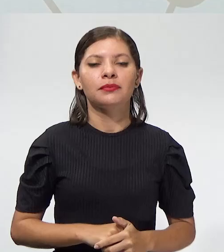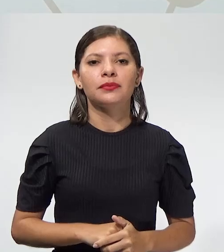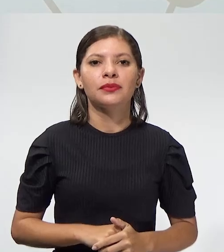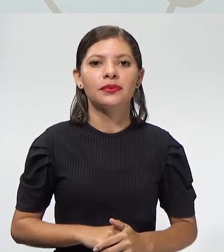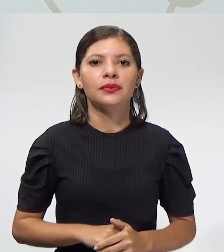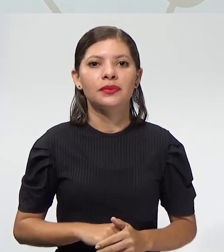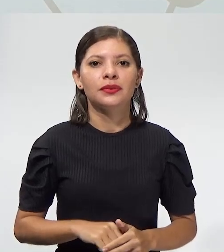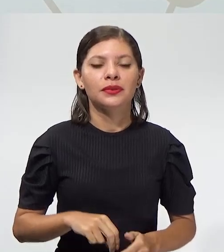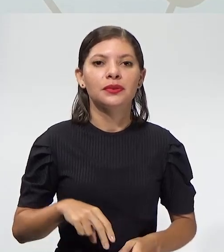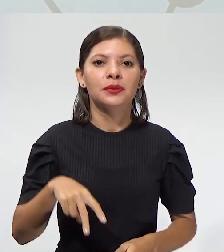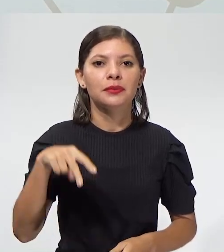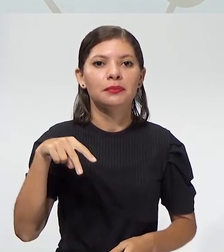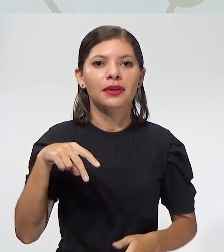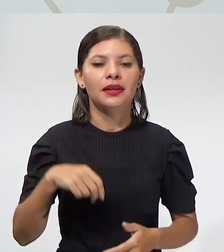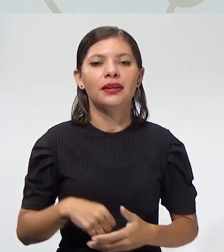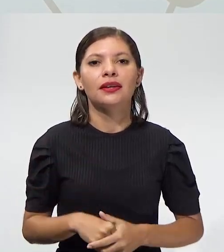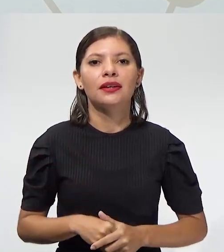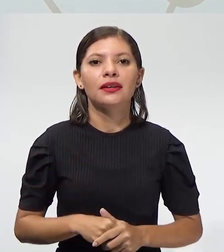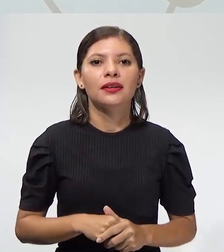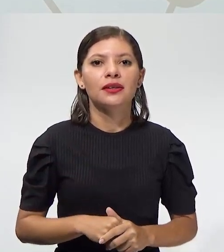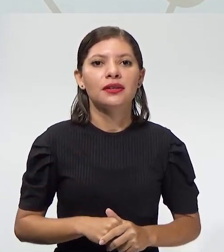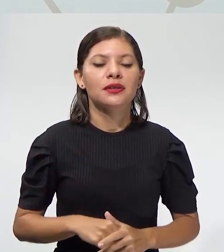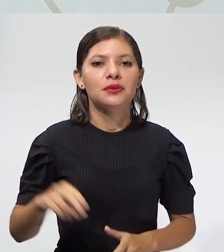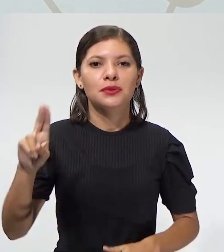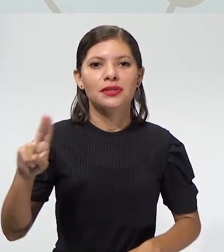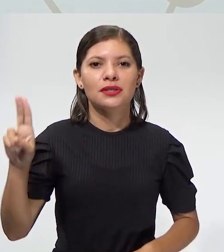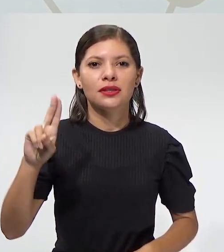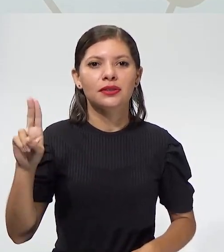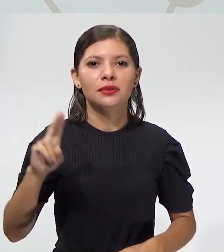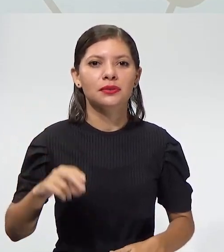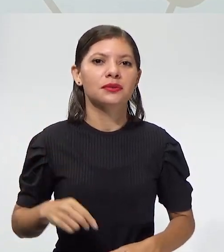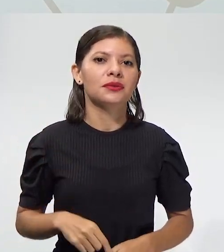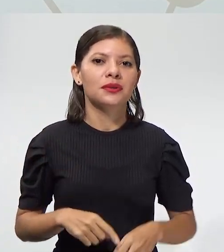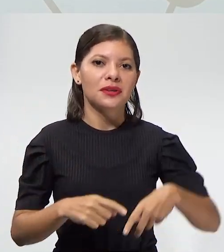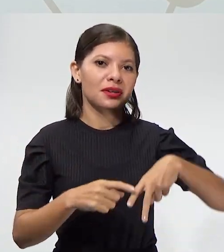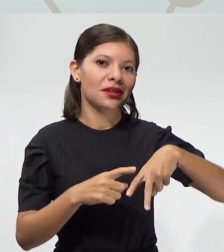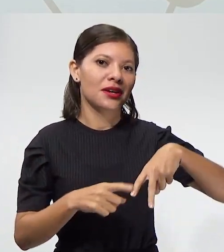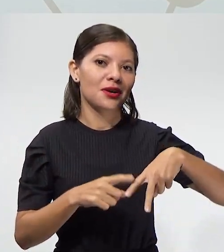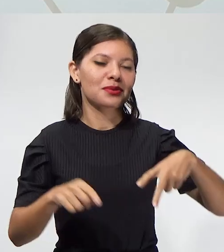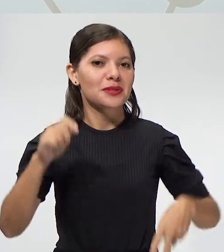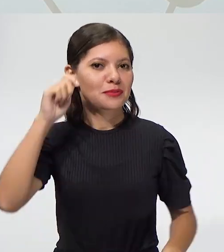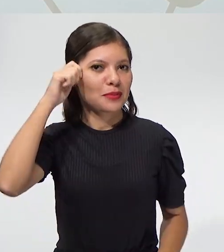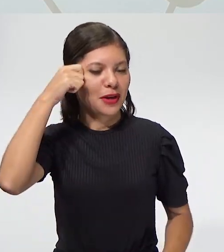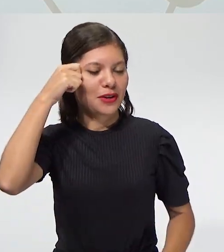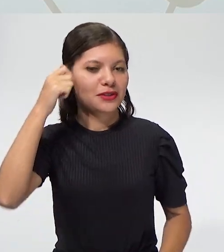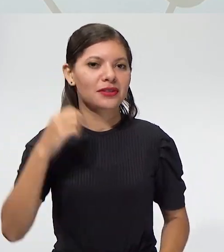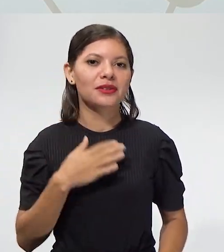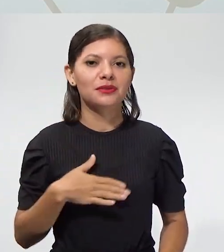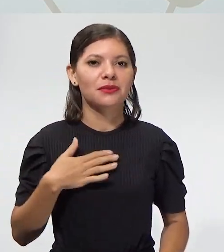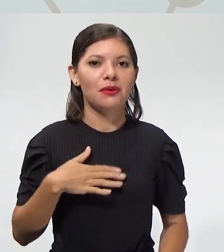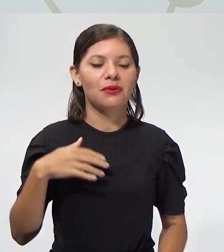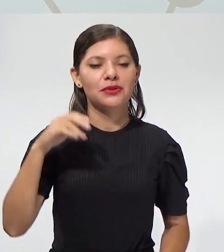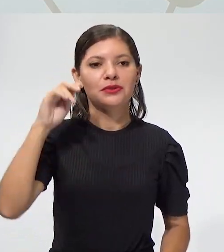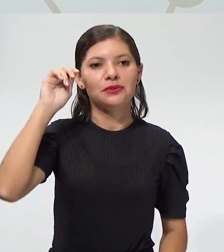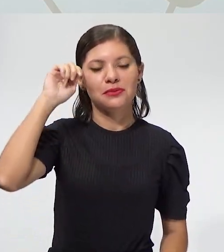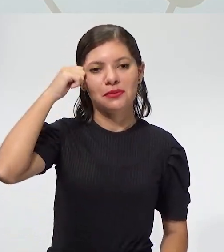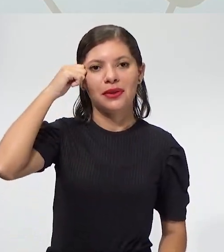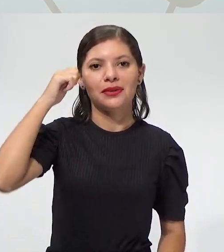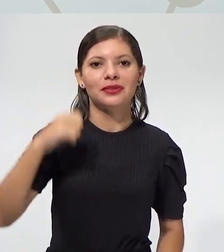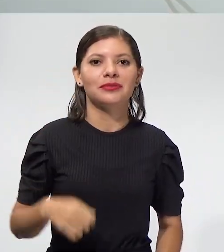púlpito transparente, usando ali tênis pretos e calças pretas porque eu gosto do black, professora.